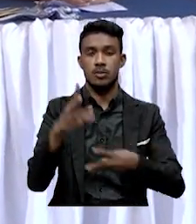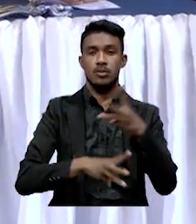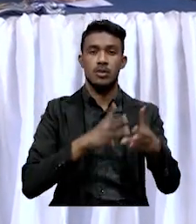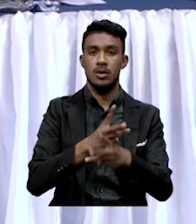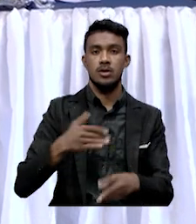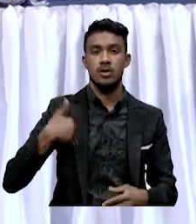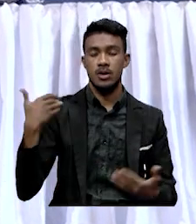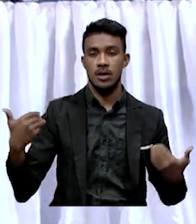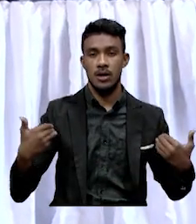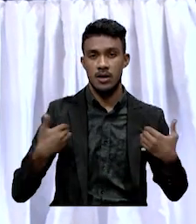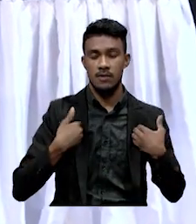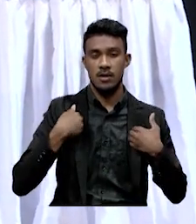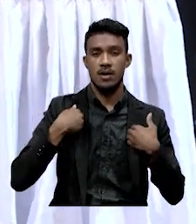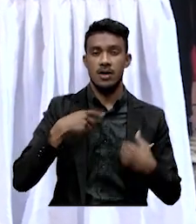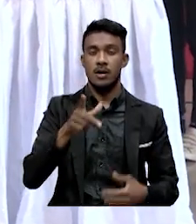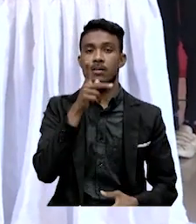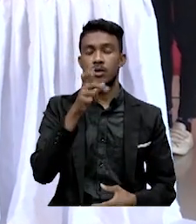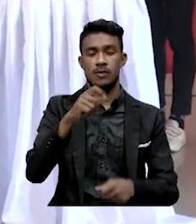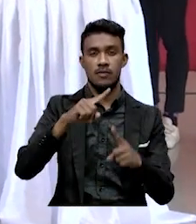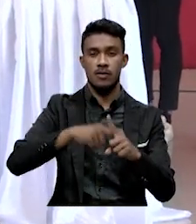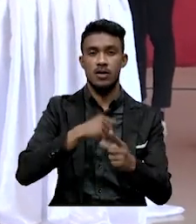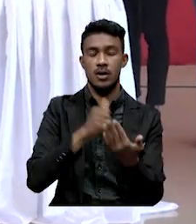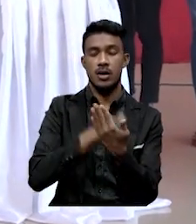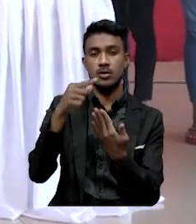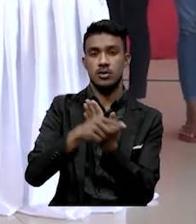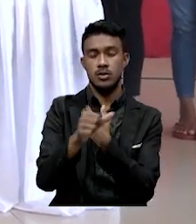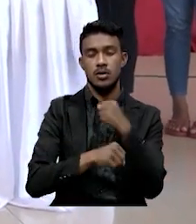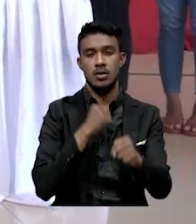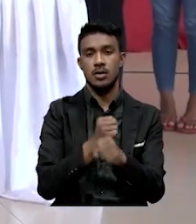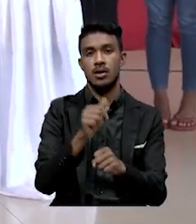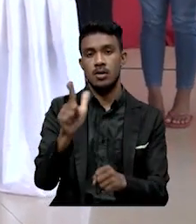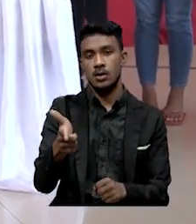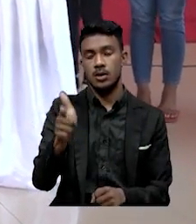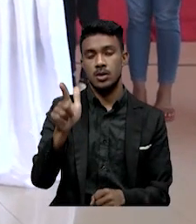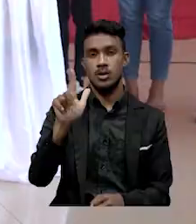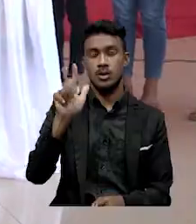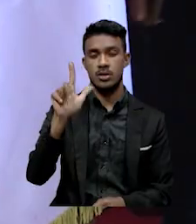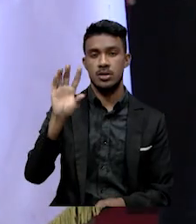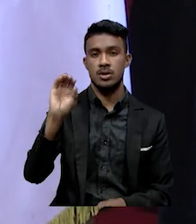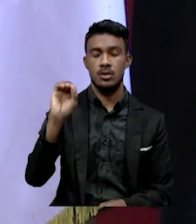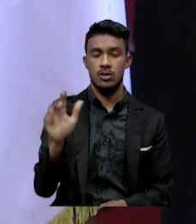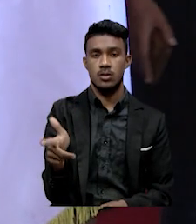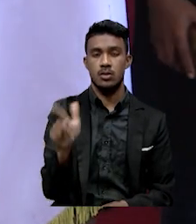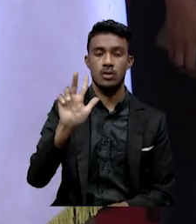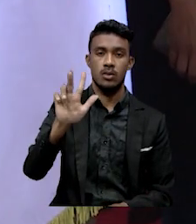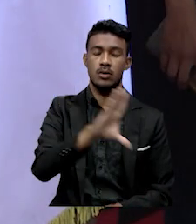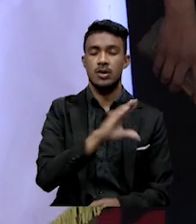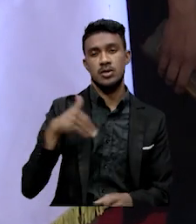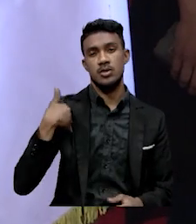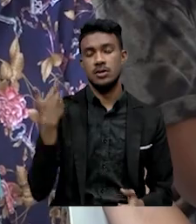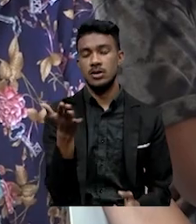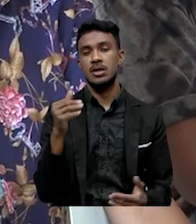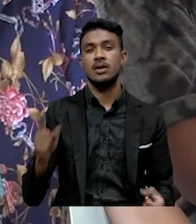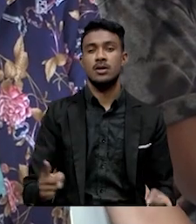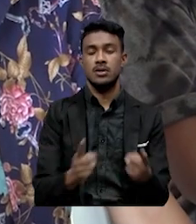acontece ia Lisboa, Portugal, fulan Agosto tinang ringroron resintolu. Jornada Mundial Juventude nudar okasiang ida ba foinsai sirnia sormutu